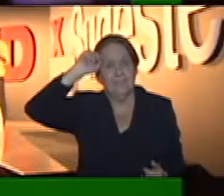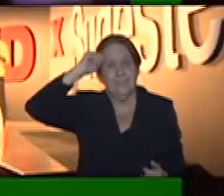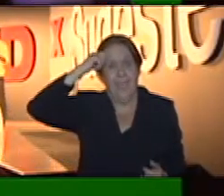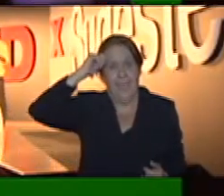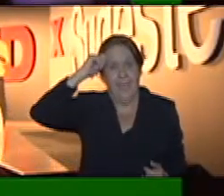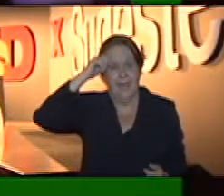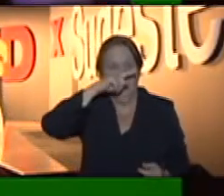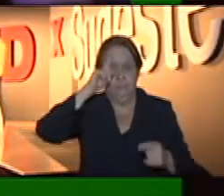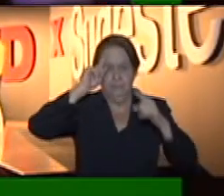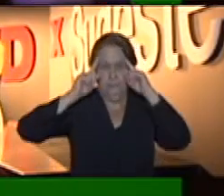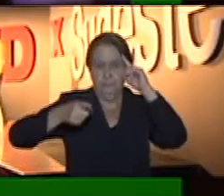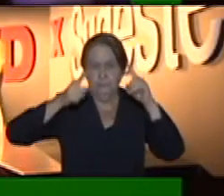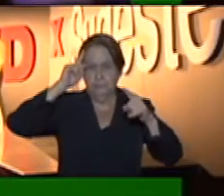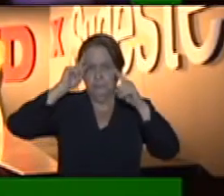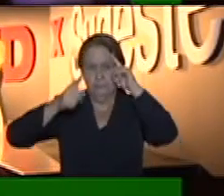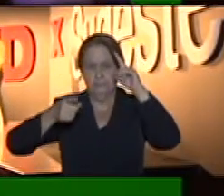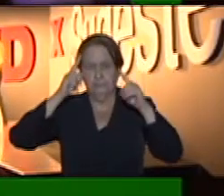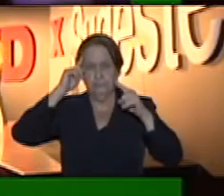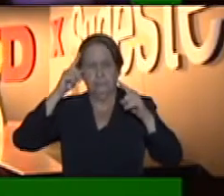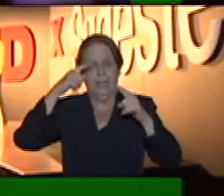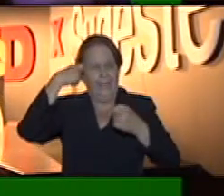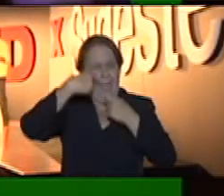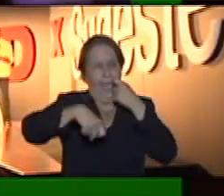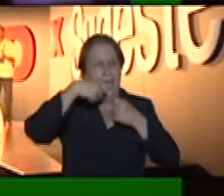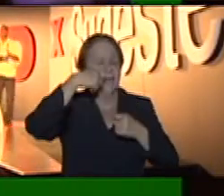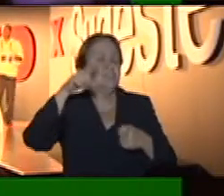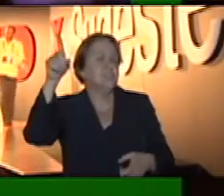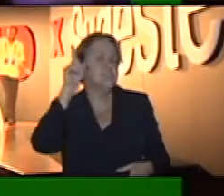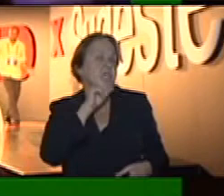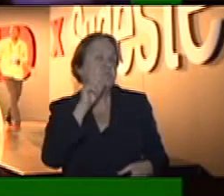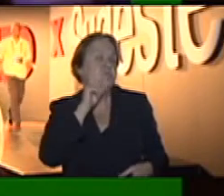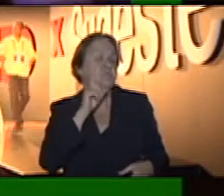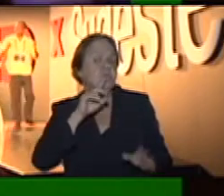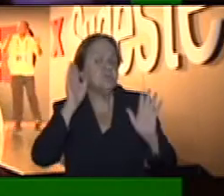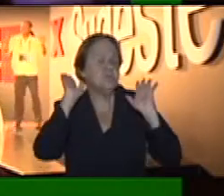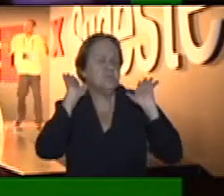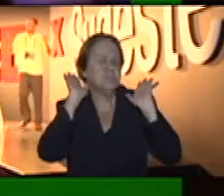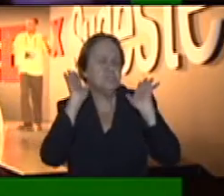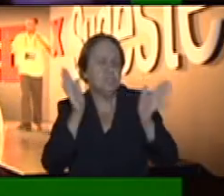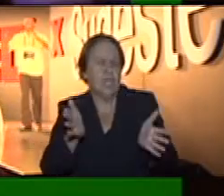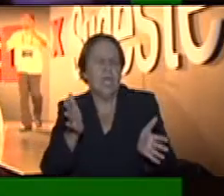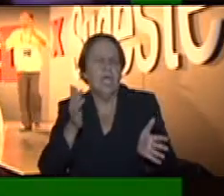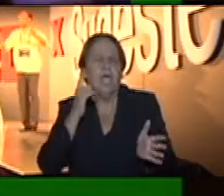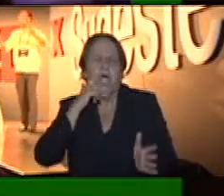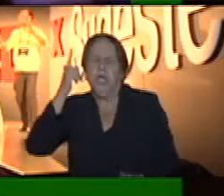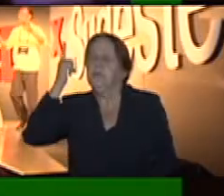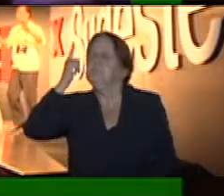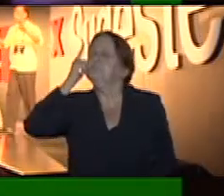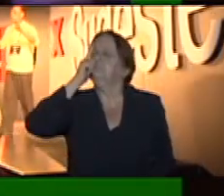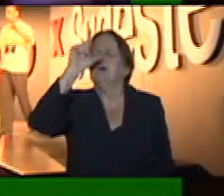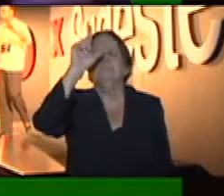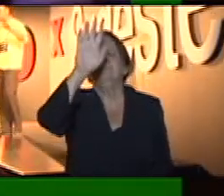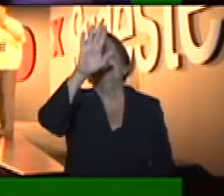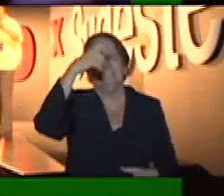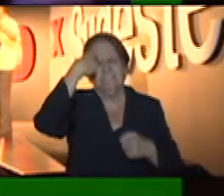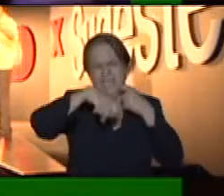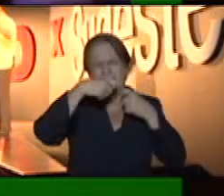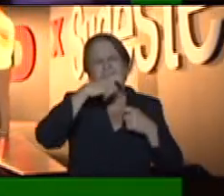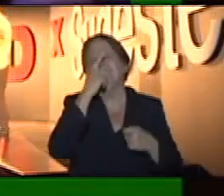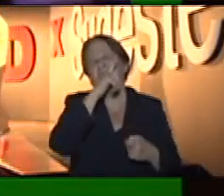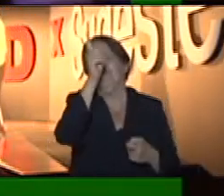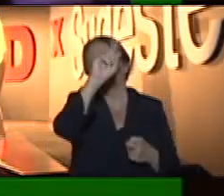posição de comando numa situação pós-guerra os Estados Unidos vinha de uma chamada Vitória na guerra não tem Vitória todos